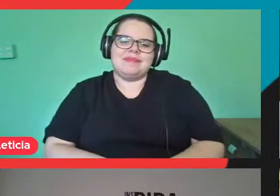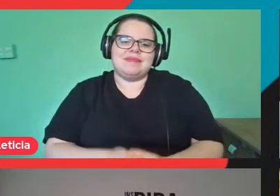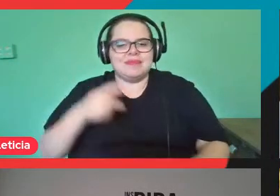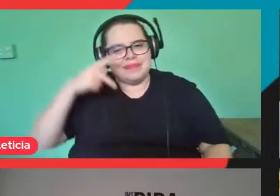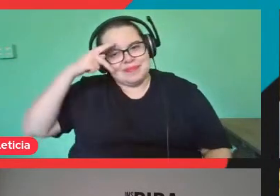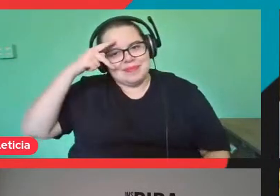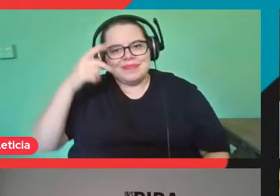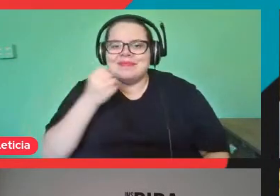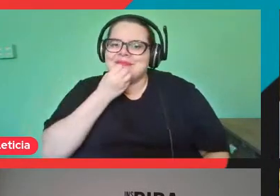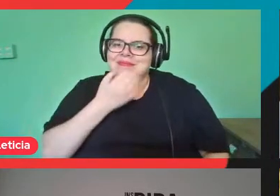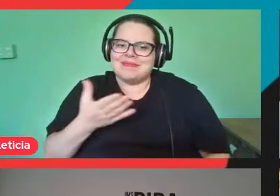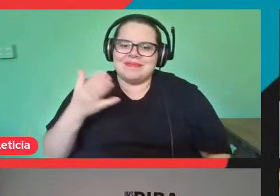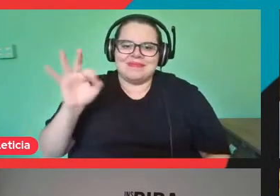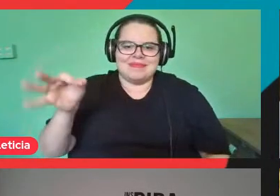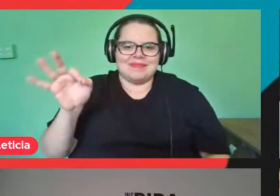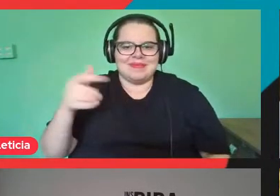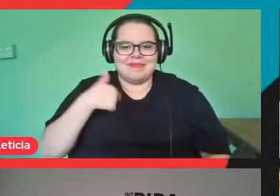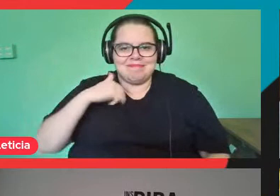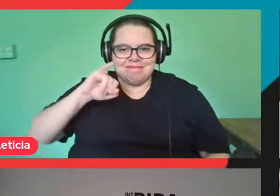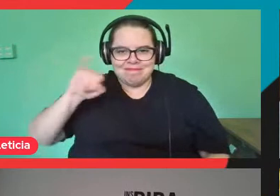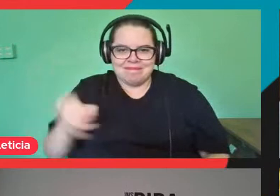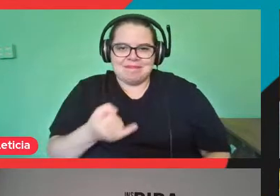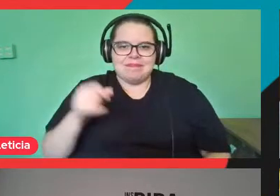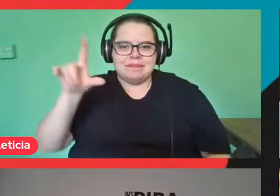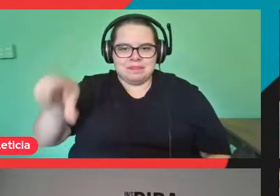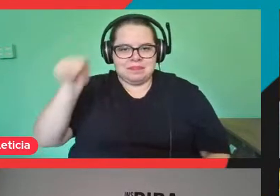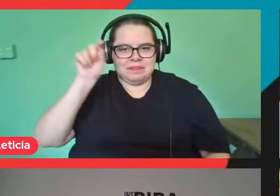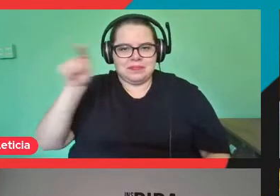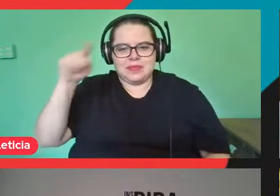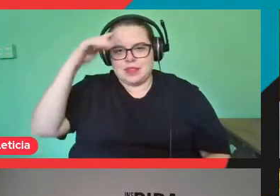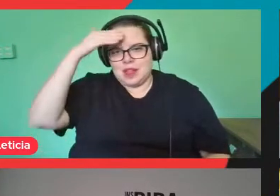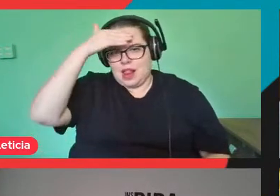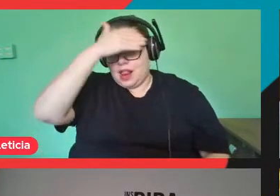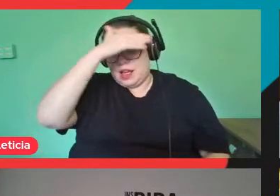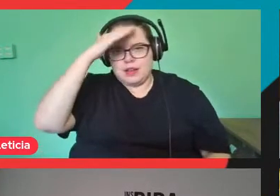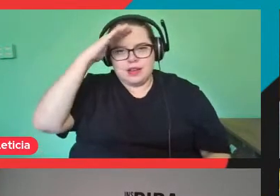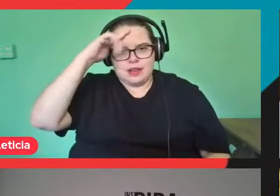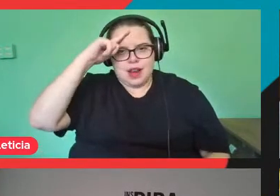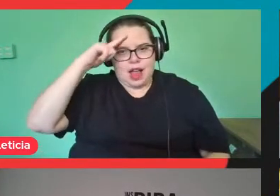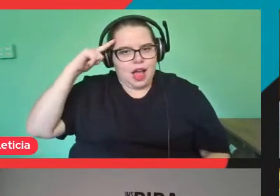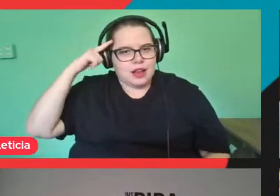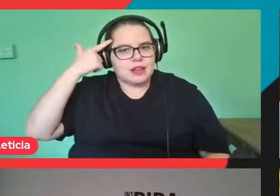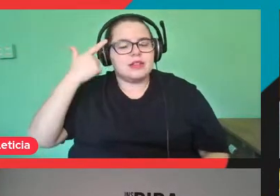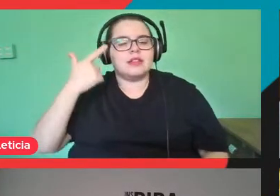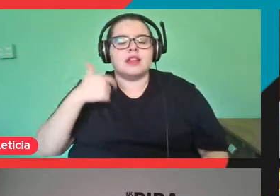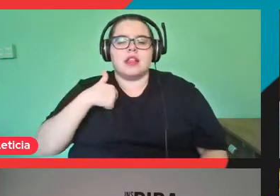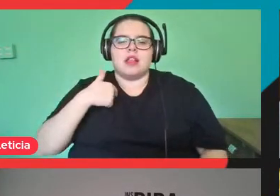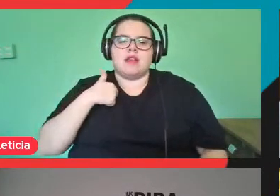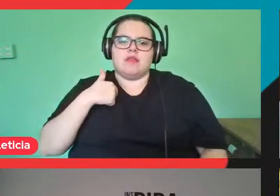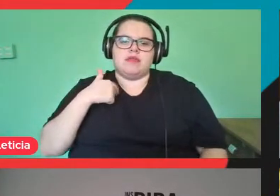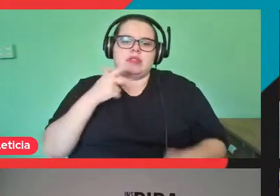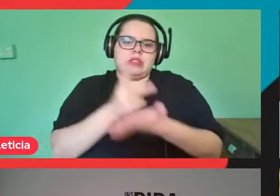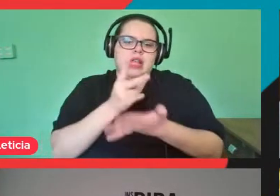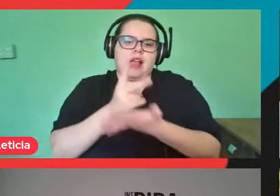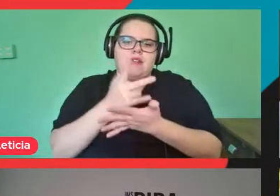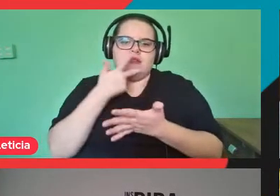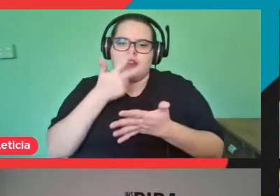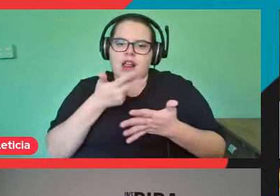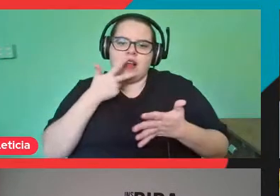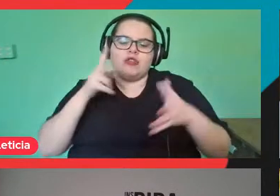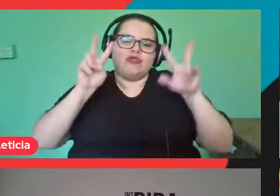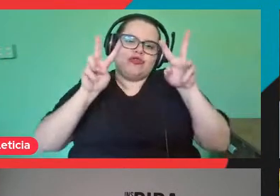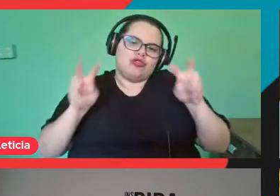Muito bom. E pegando esse gancho da Lari, eu quero só compartilhar alguns números, né? Porque a gente fala muito contra dados e